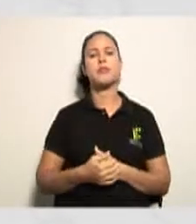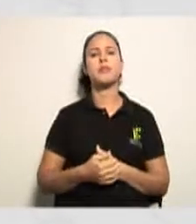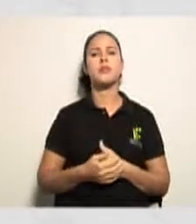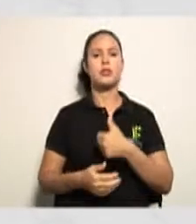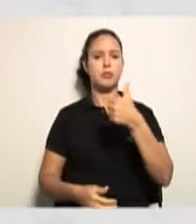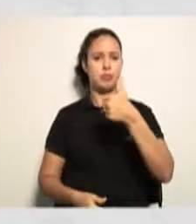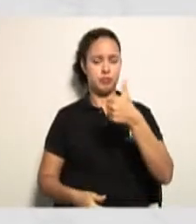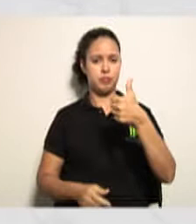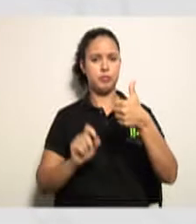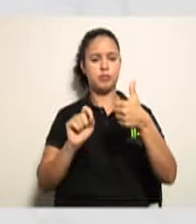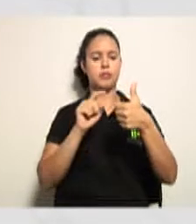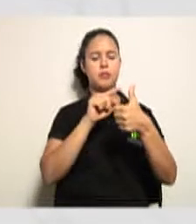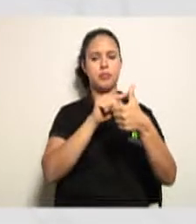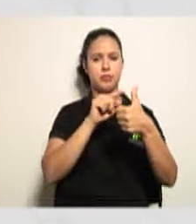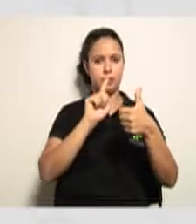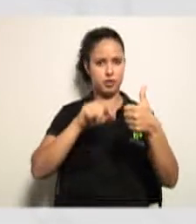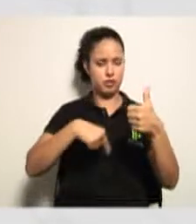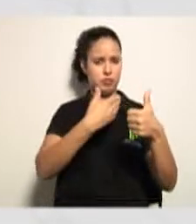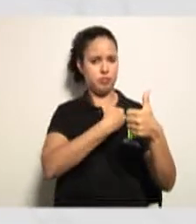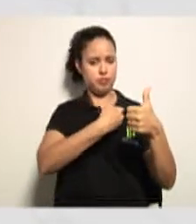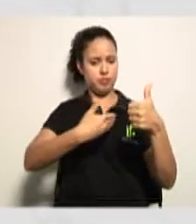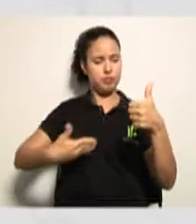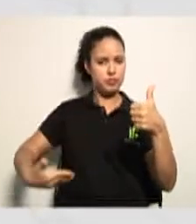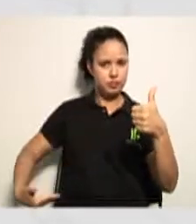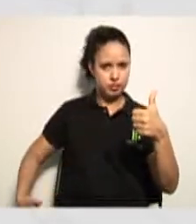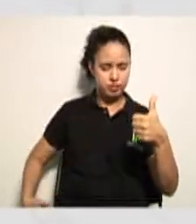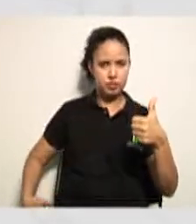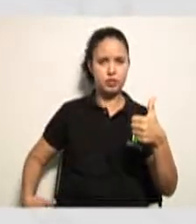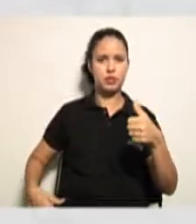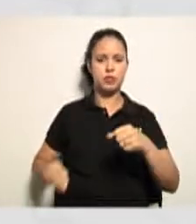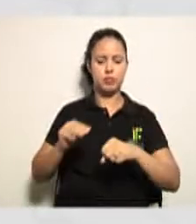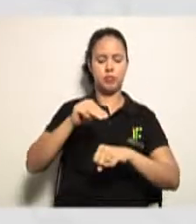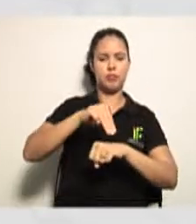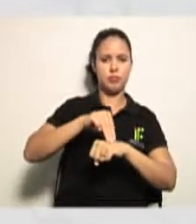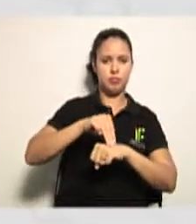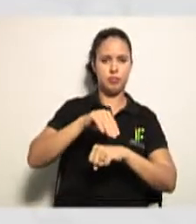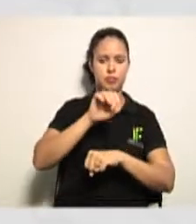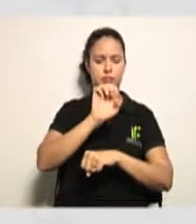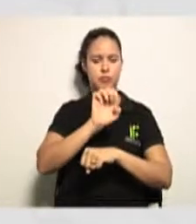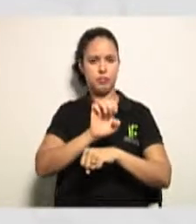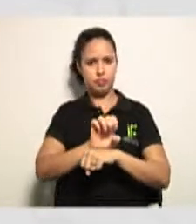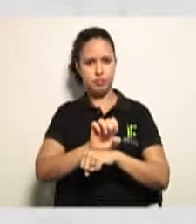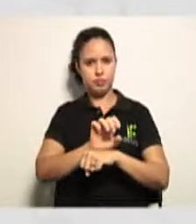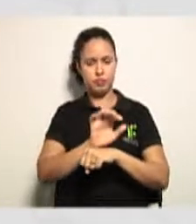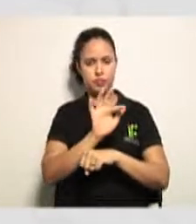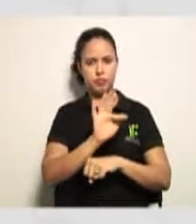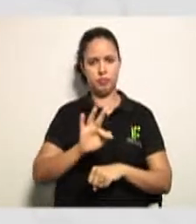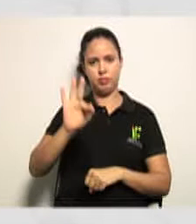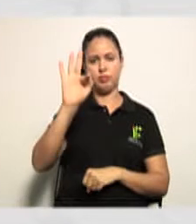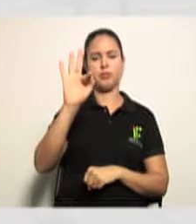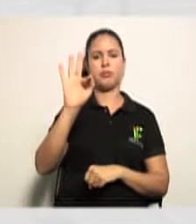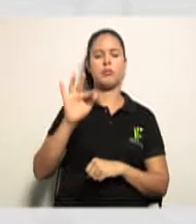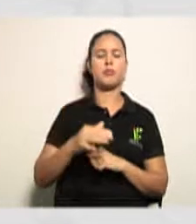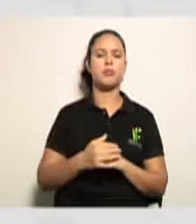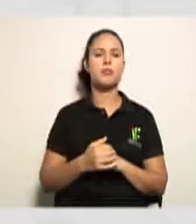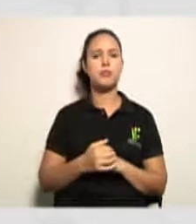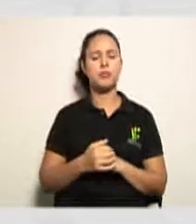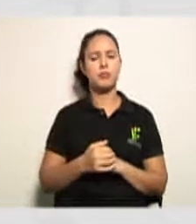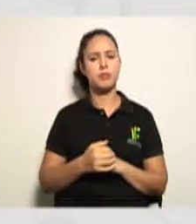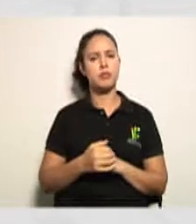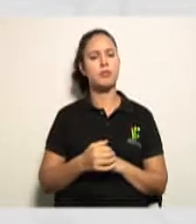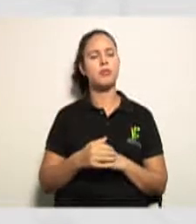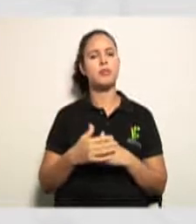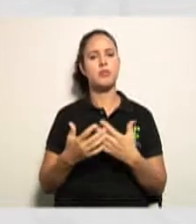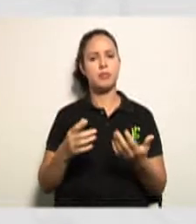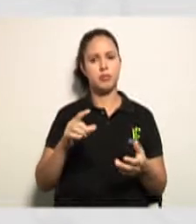como eu falei, é a iniciativa pública, que são os governos municipais, estaduais e federais. Nas três esferas